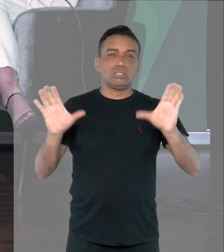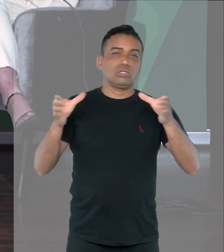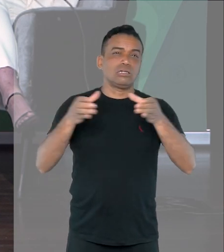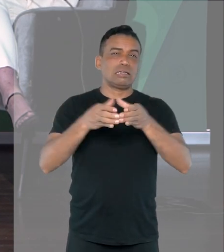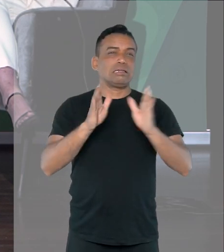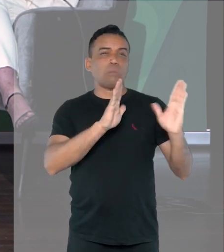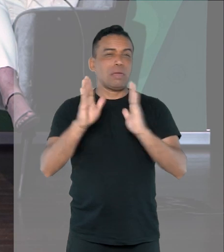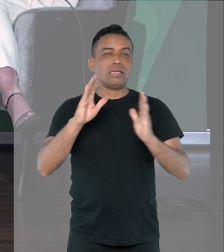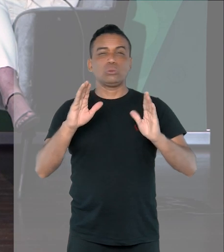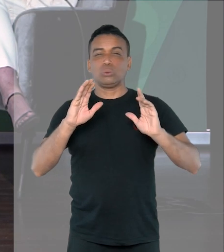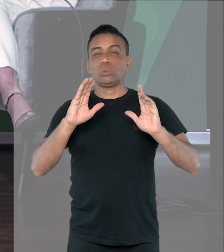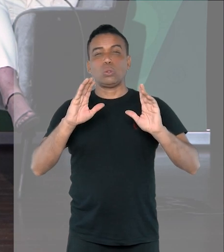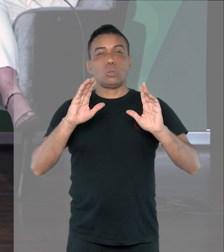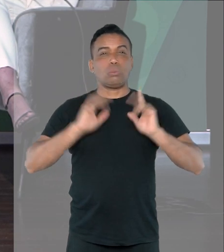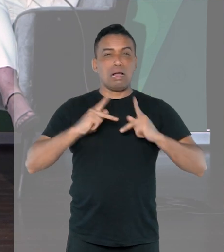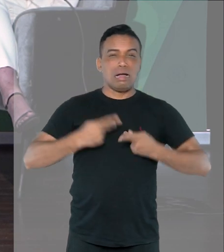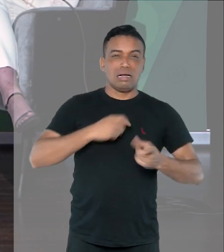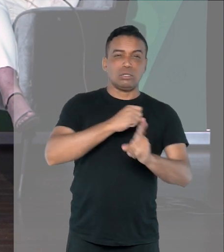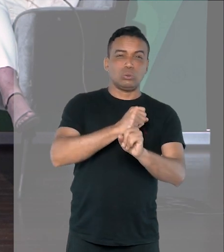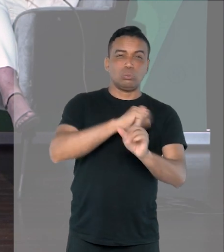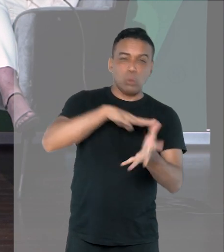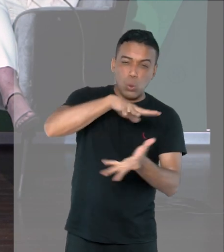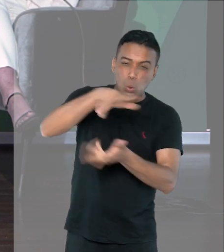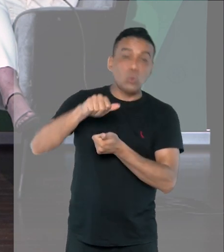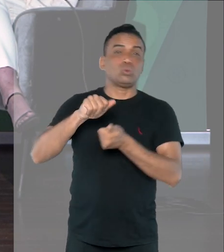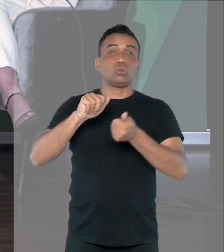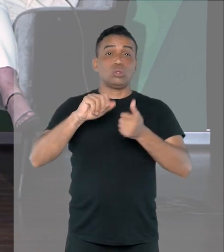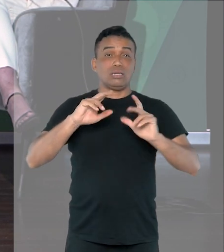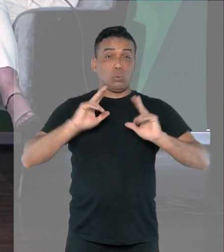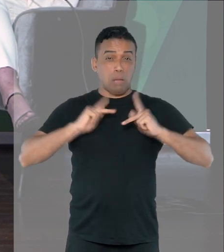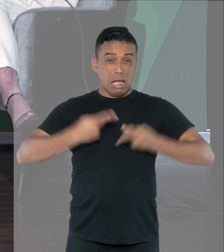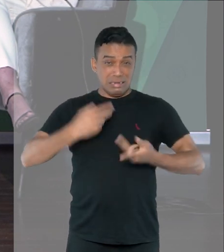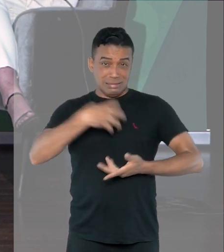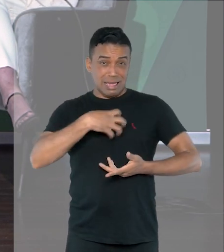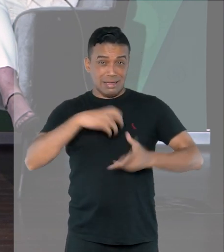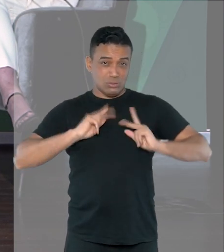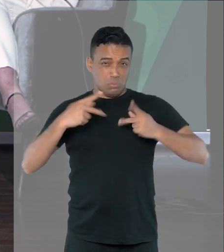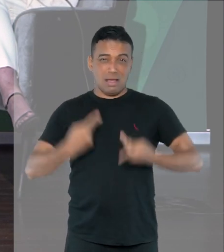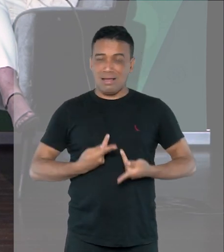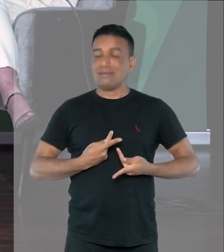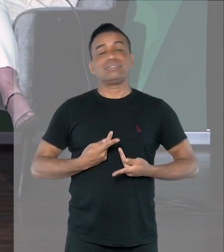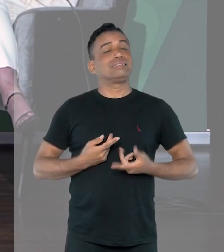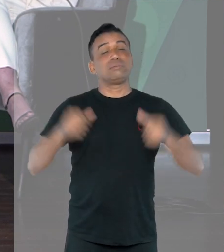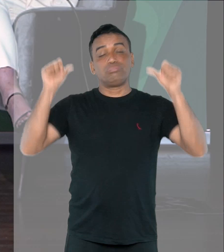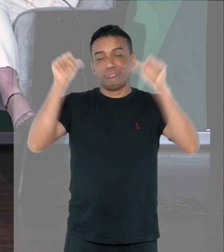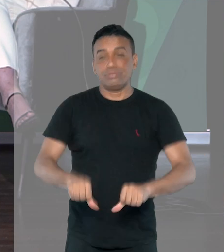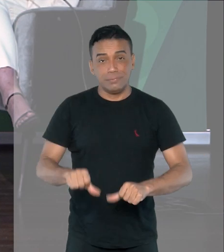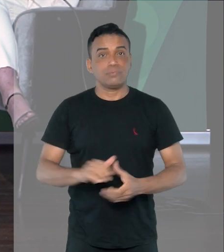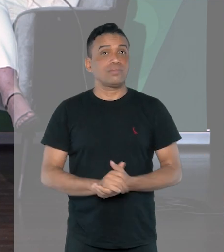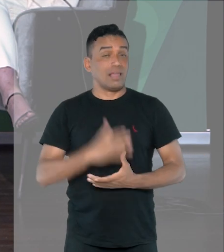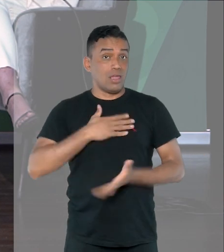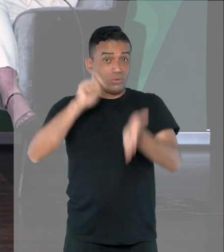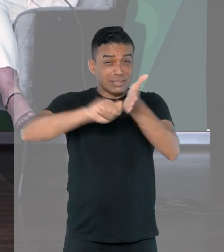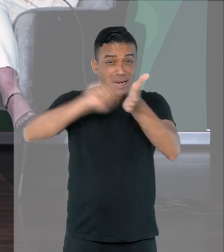acho que as ciências humanas estão afundando. Os livros que eu faço são livros que procuram, ao